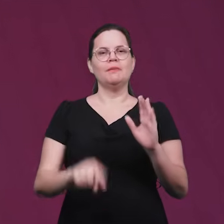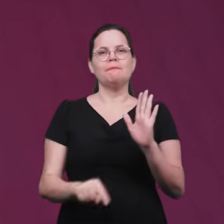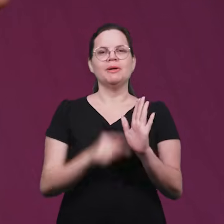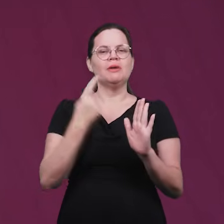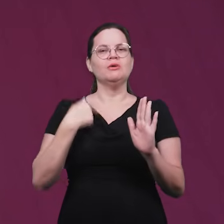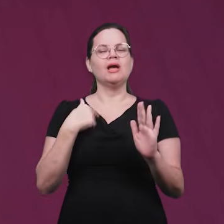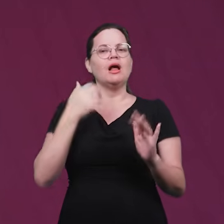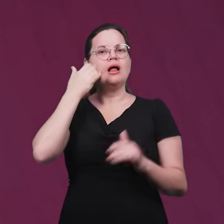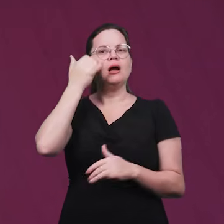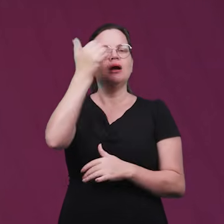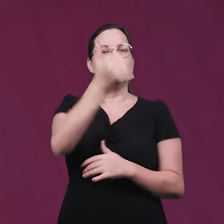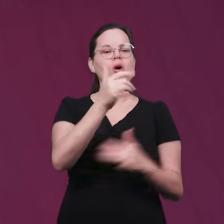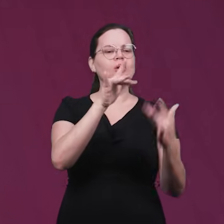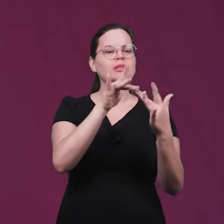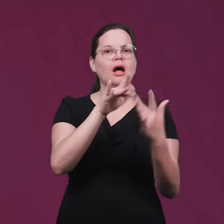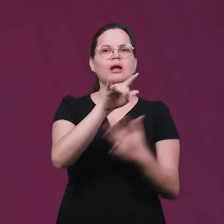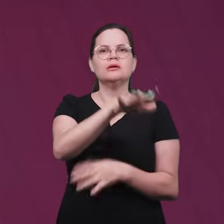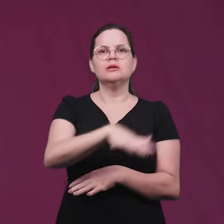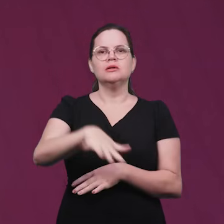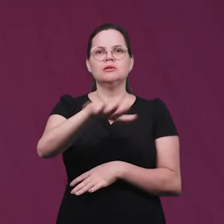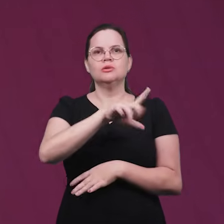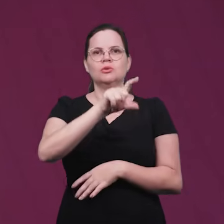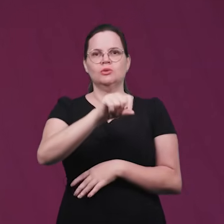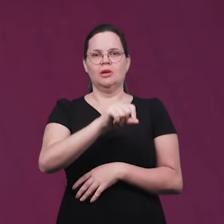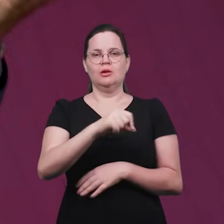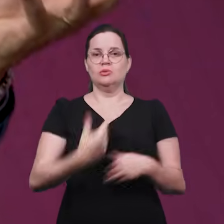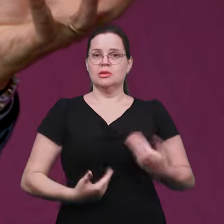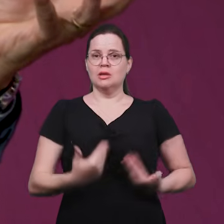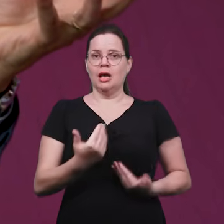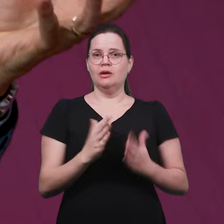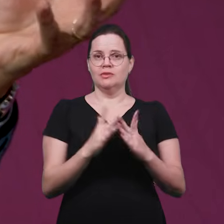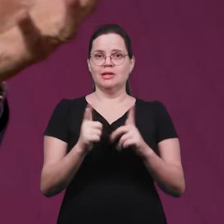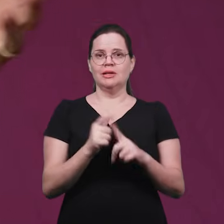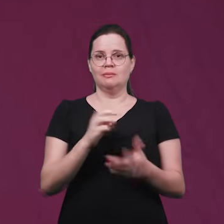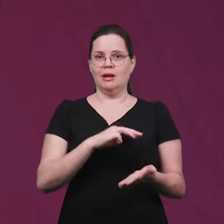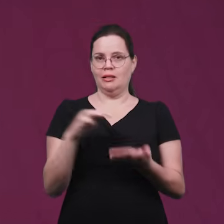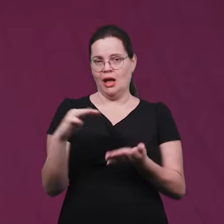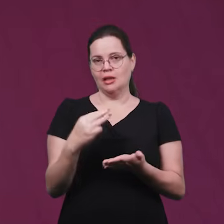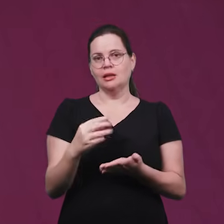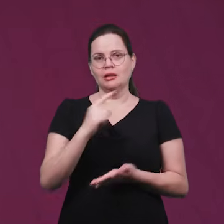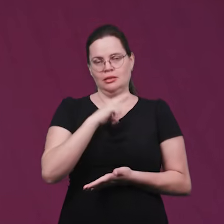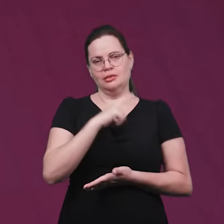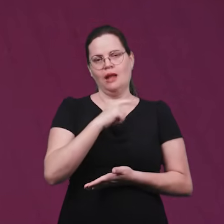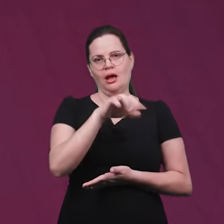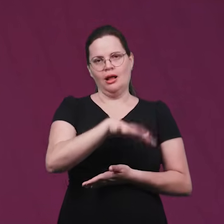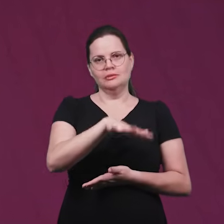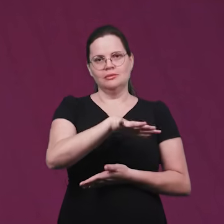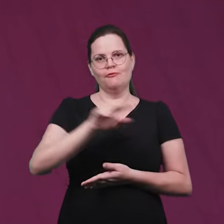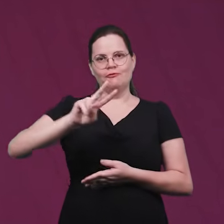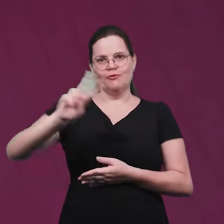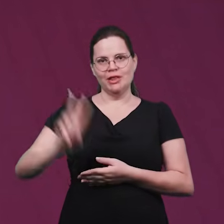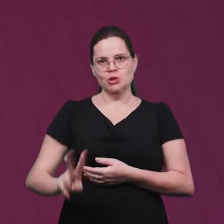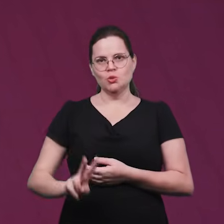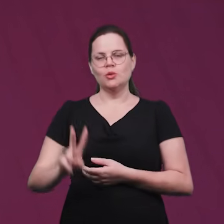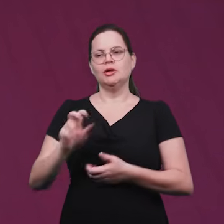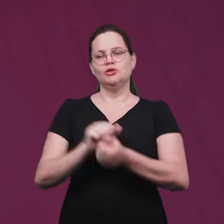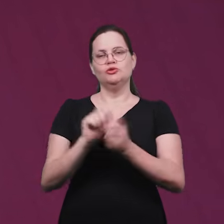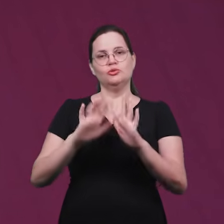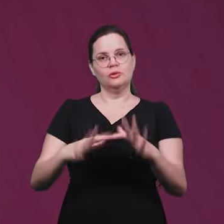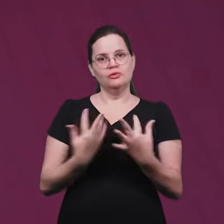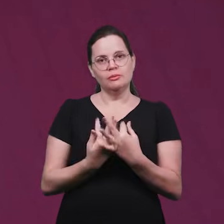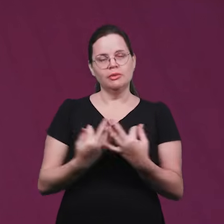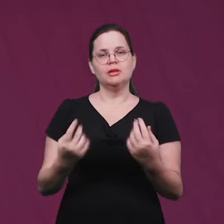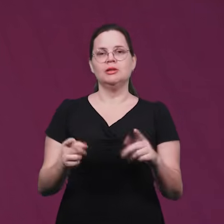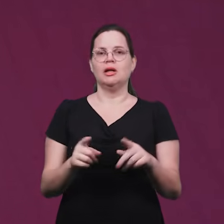fazer contato, no nosso caso, com os membros das igrejas que nós temos na Venezuela, com